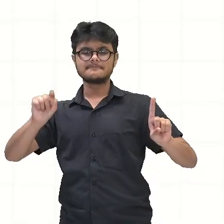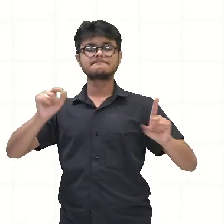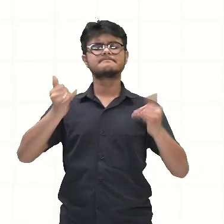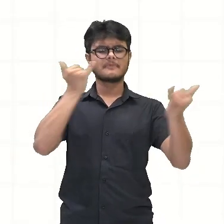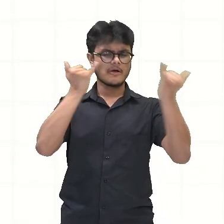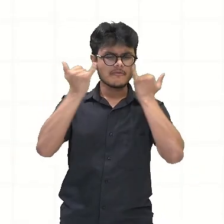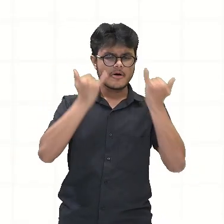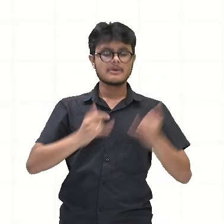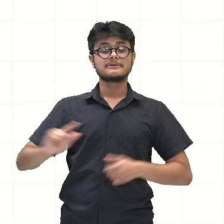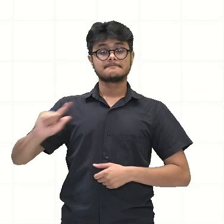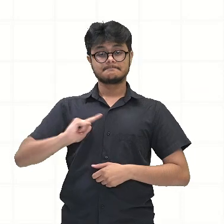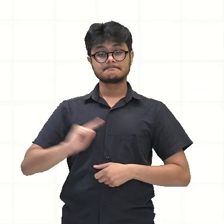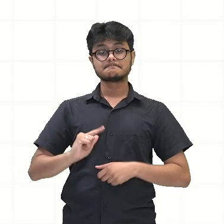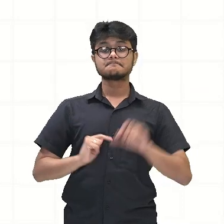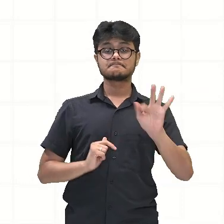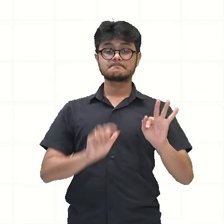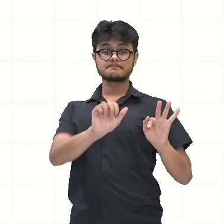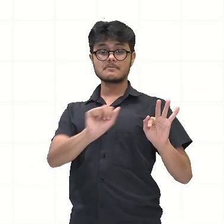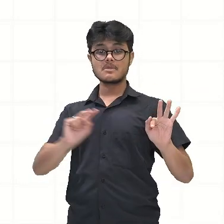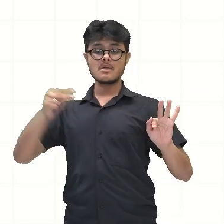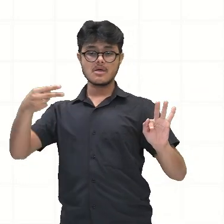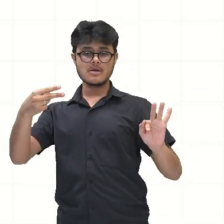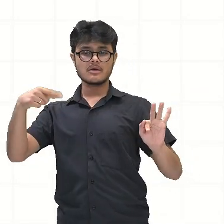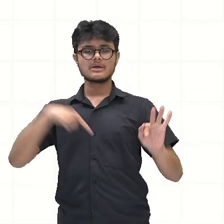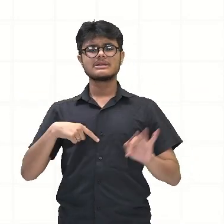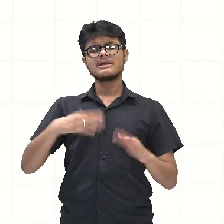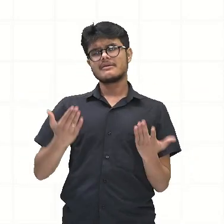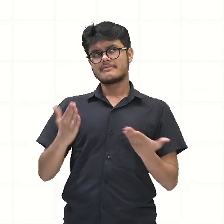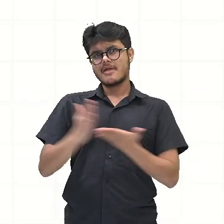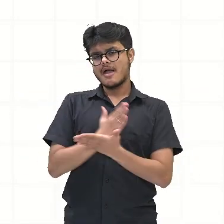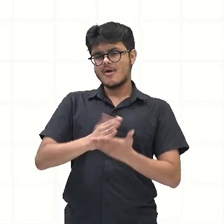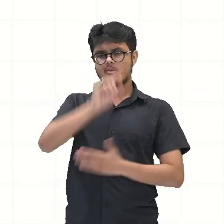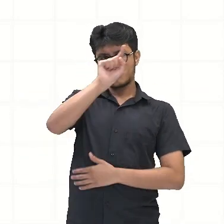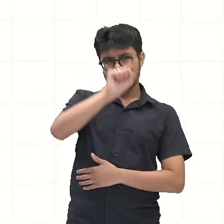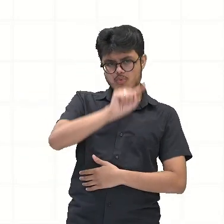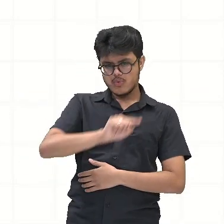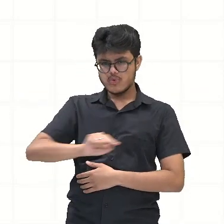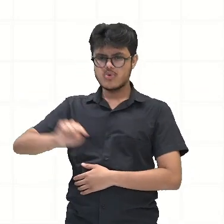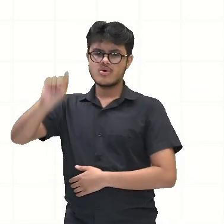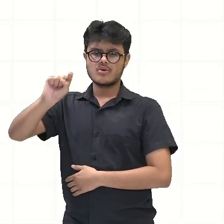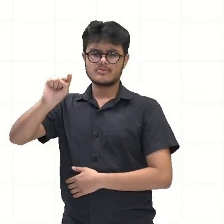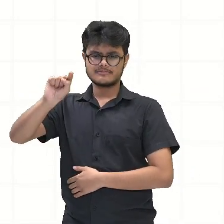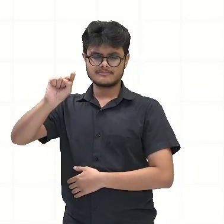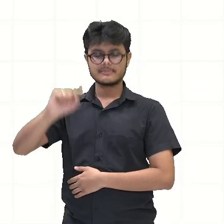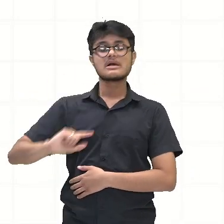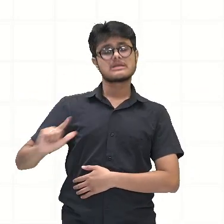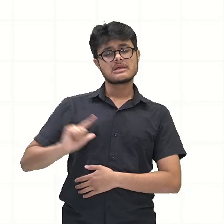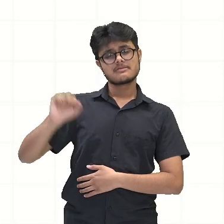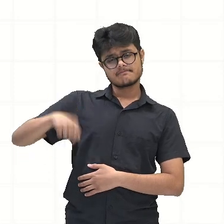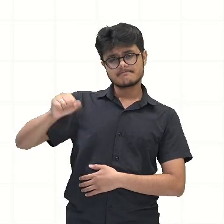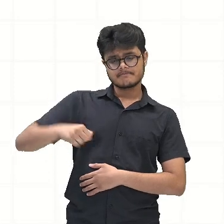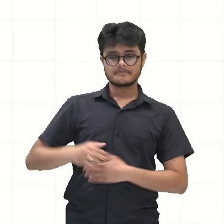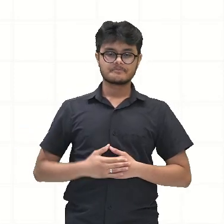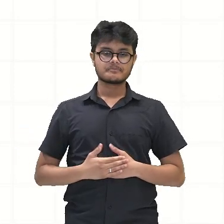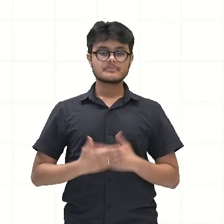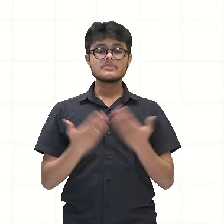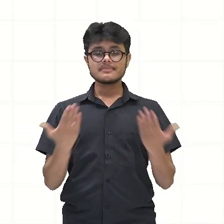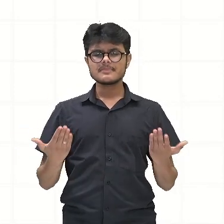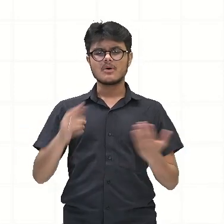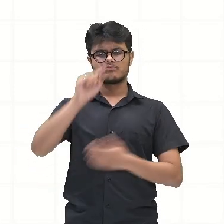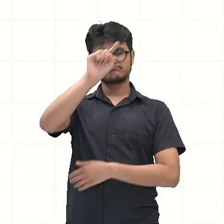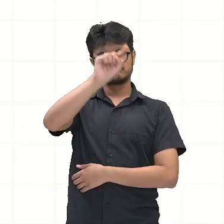quadrática, né, ou função do segundo grau, vai ser uma curva. Nesse caso, a gente vai ter uma curva. E essa